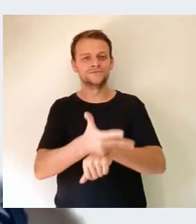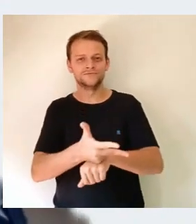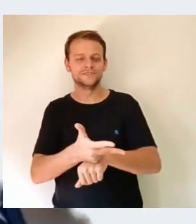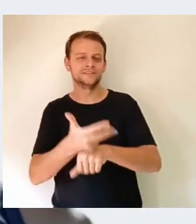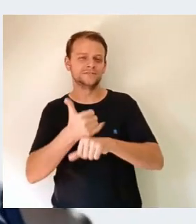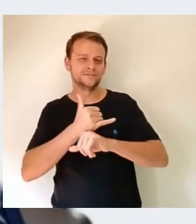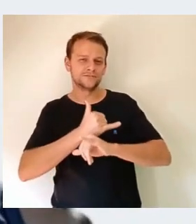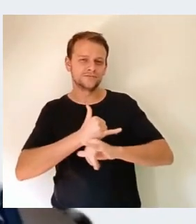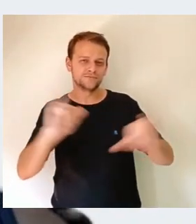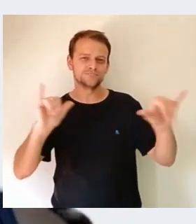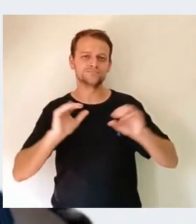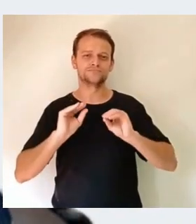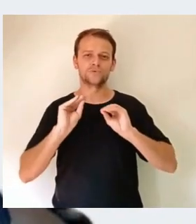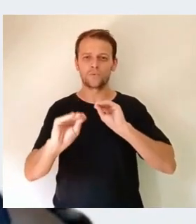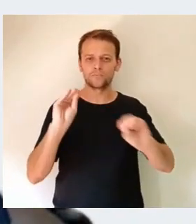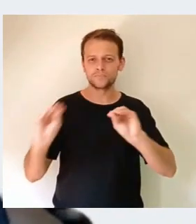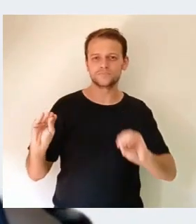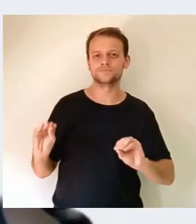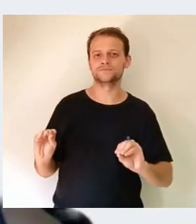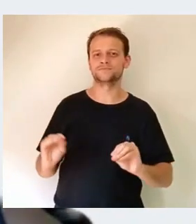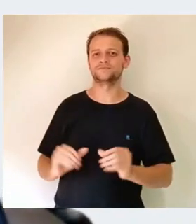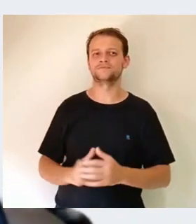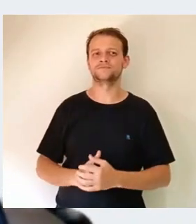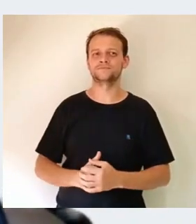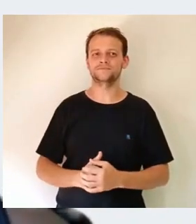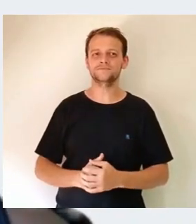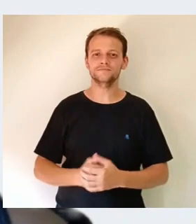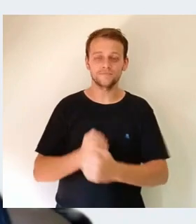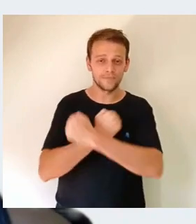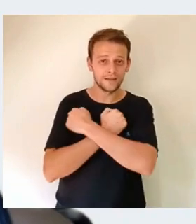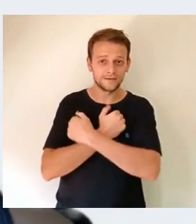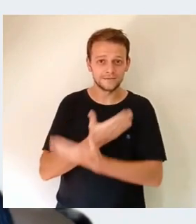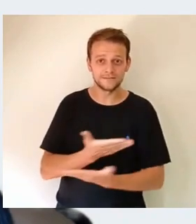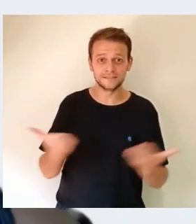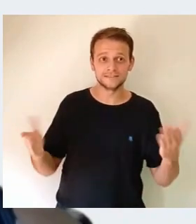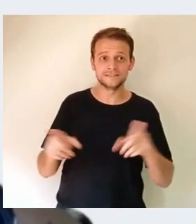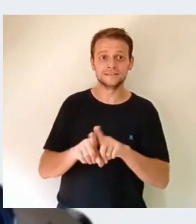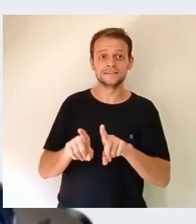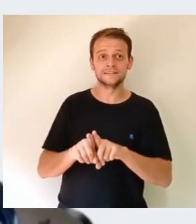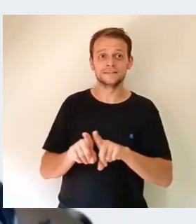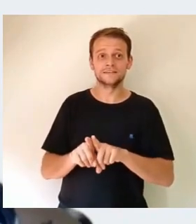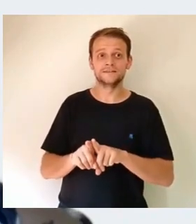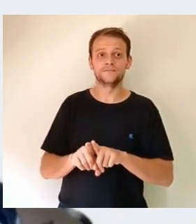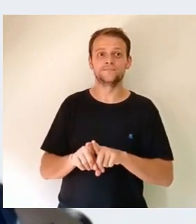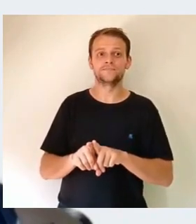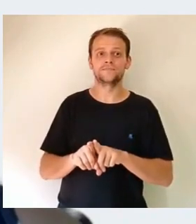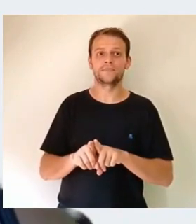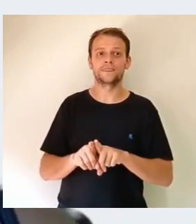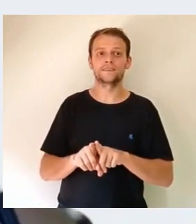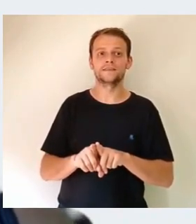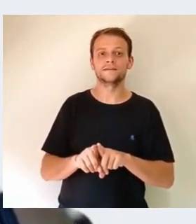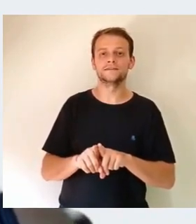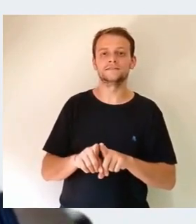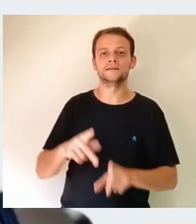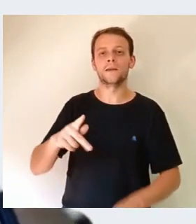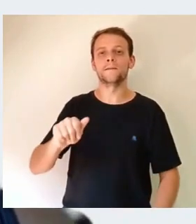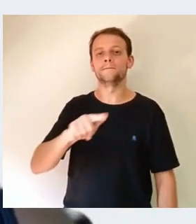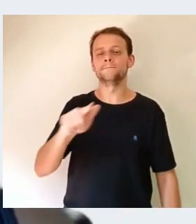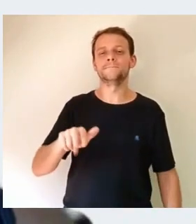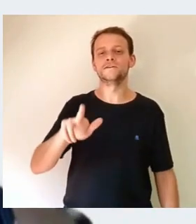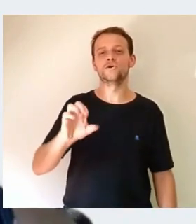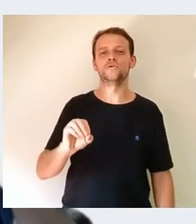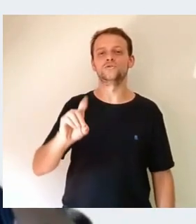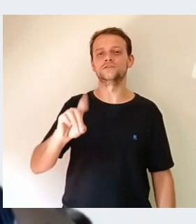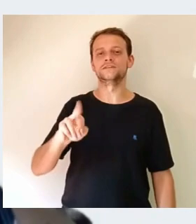nos próximos vídeos, no qual eu entrevistei Youssef Nabizada, de Cabul, e também a Paz de La Cuesta,